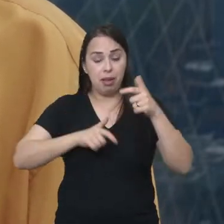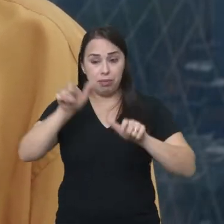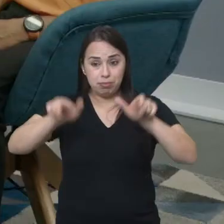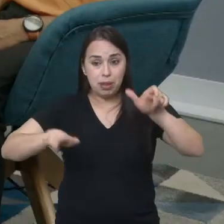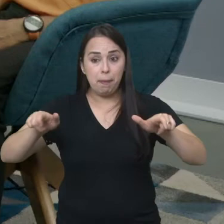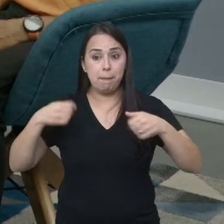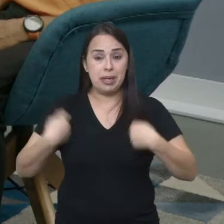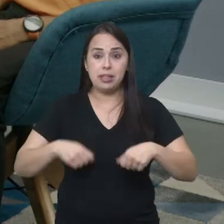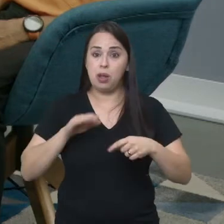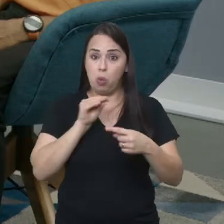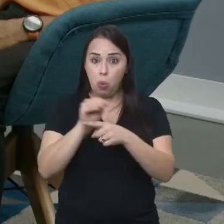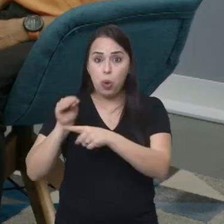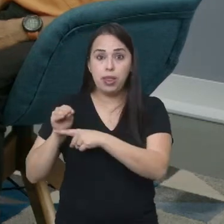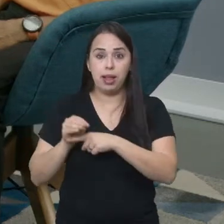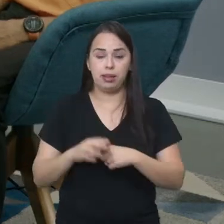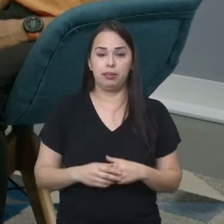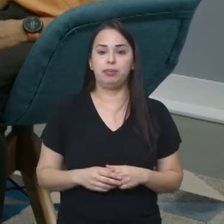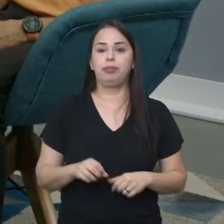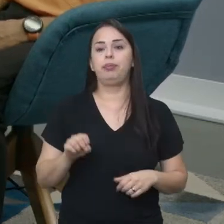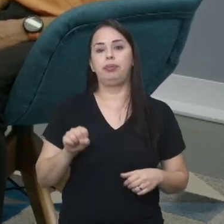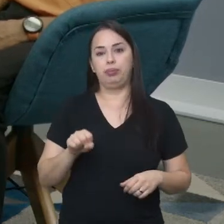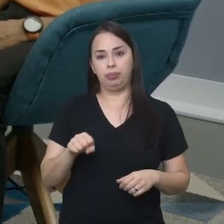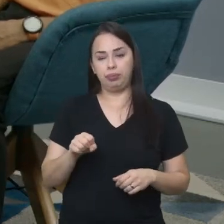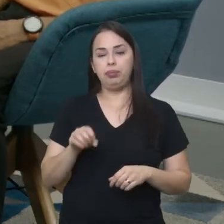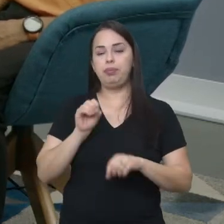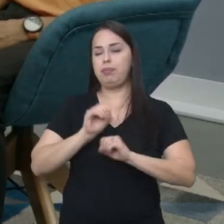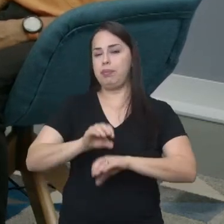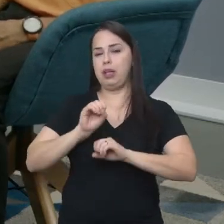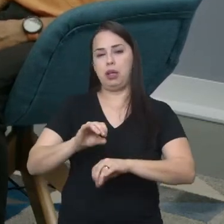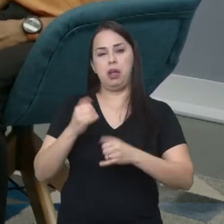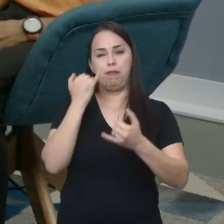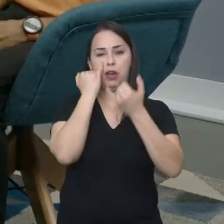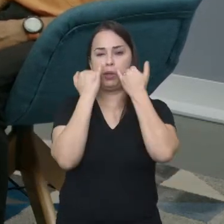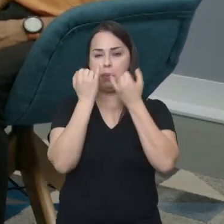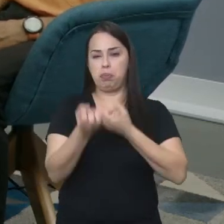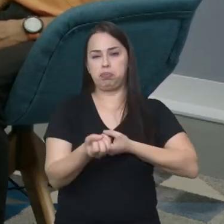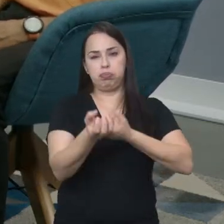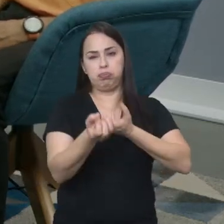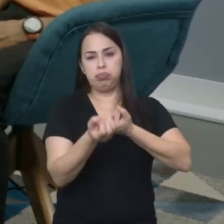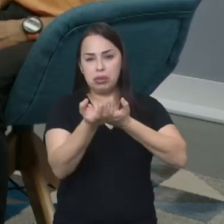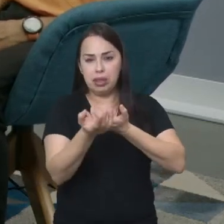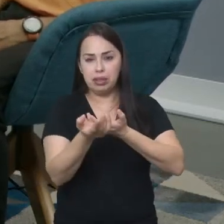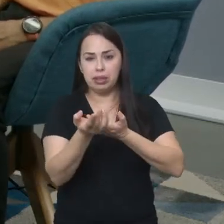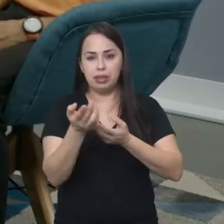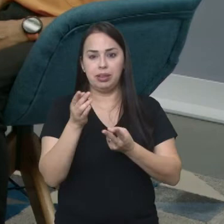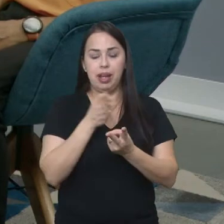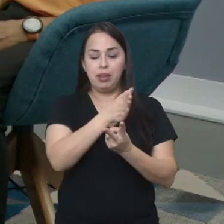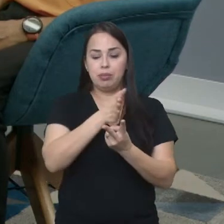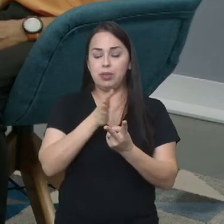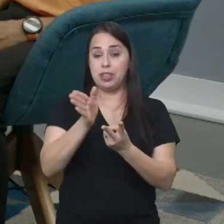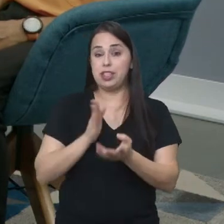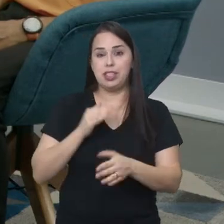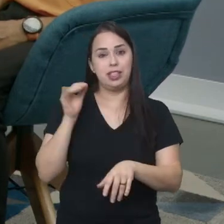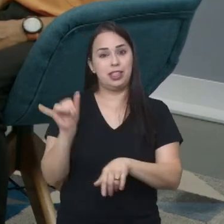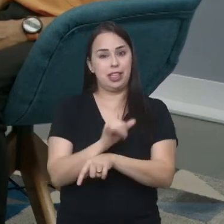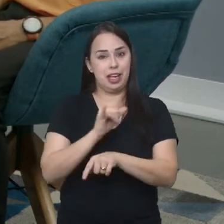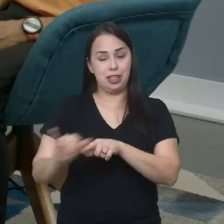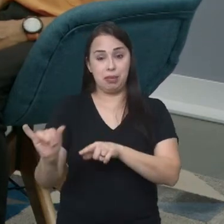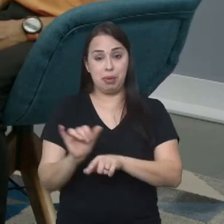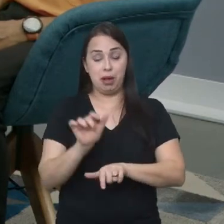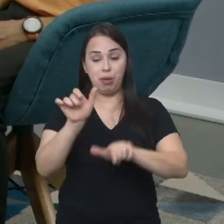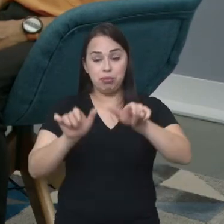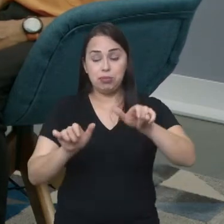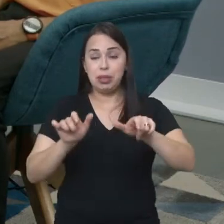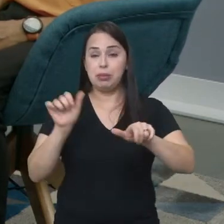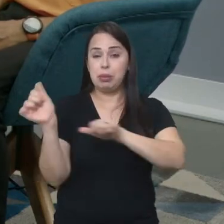lado. Sem dúvida, a educação e a informação ainda são duas grandes ferramentas para a gente conseguir mudar muita coisa da